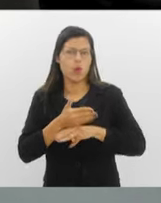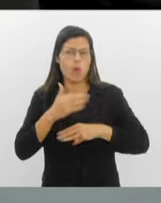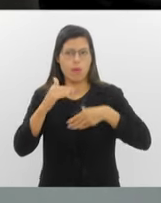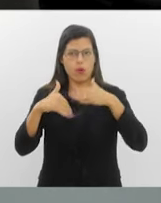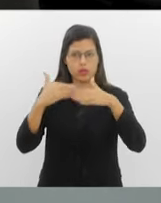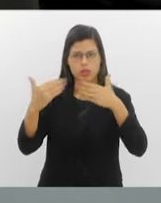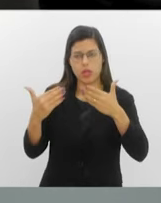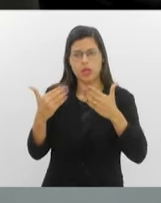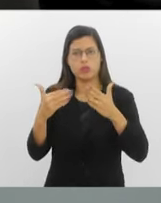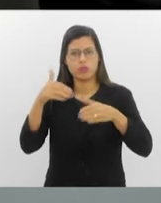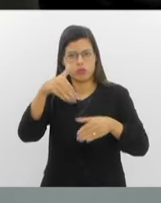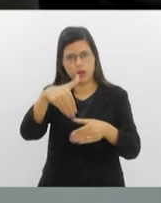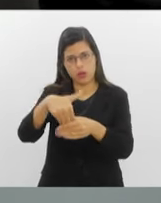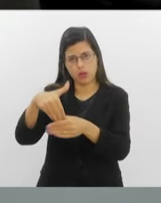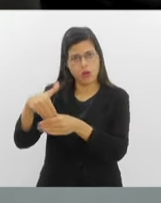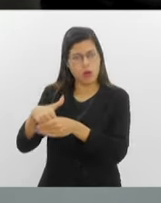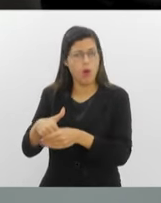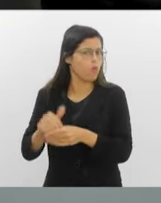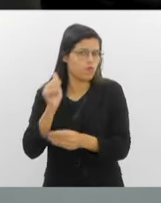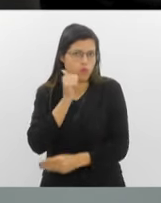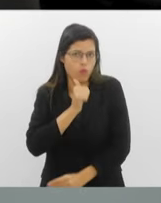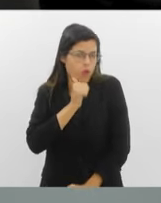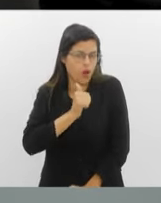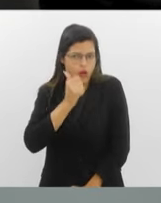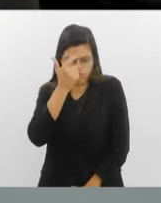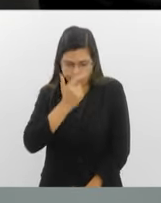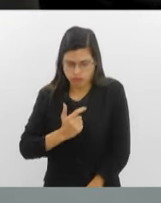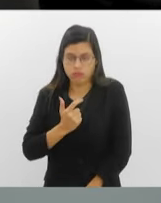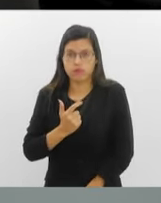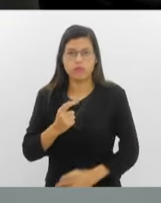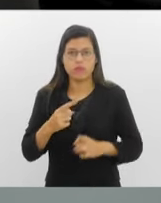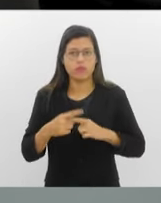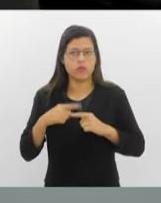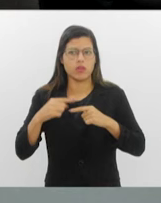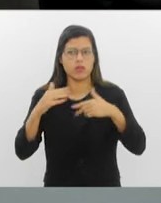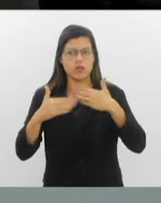mulheres, porque o que a gente caminha é o processo de